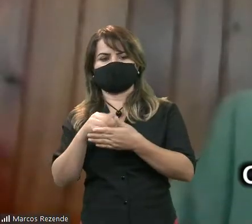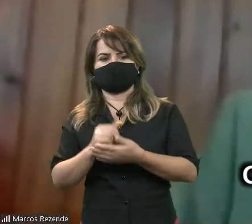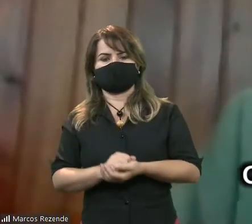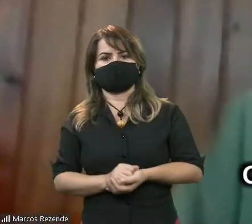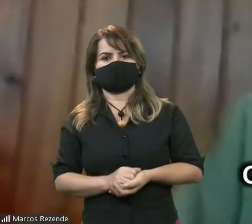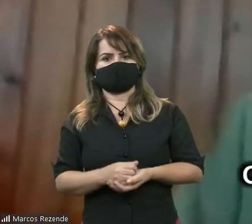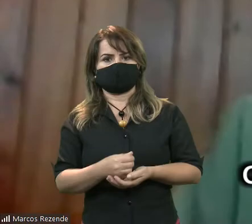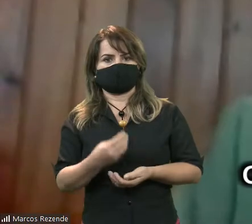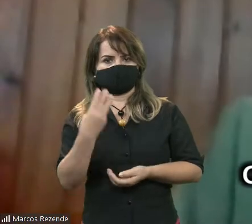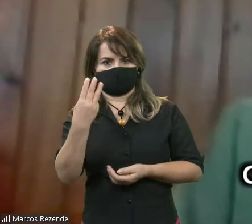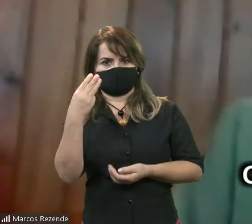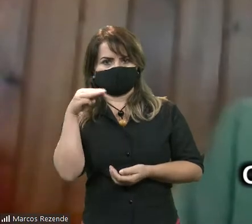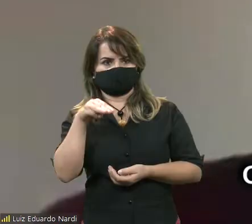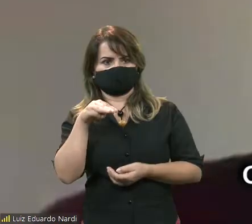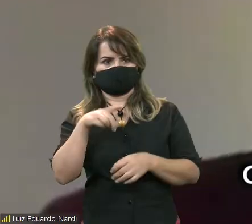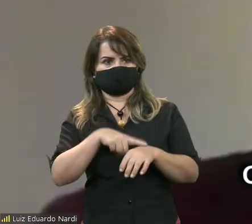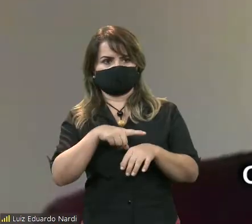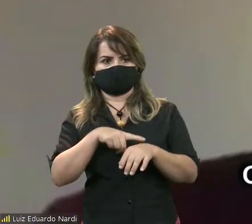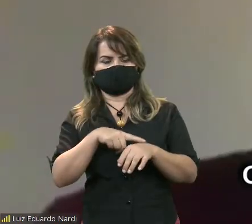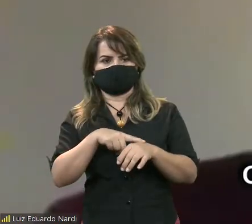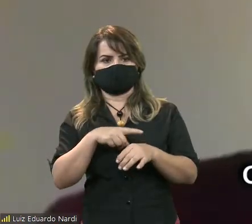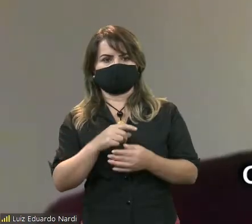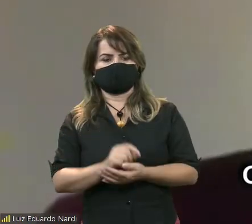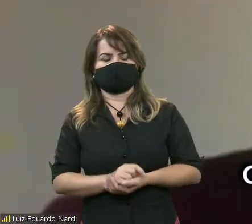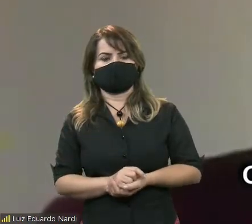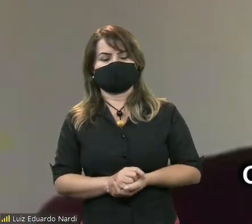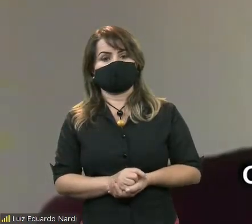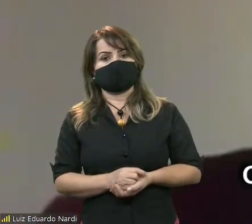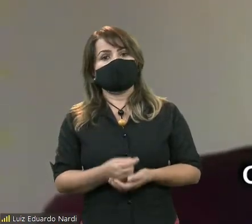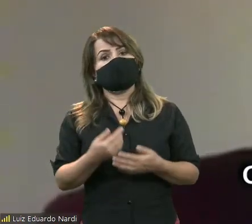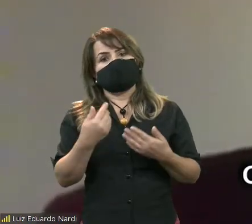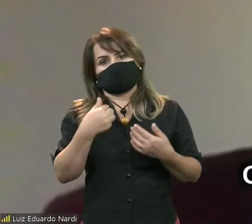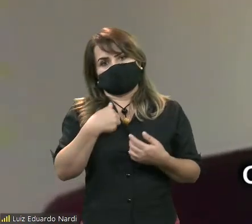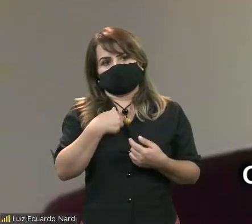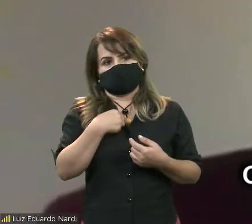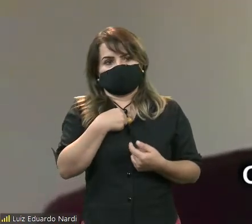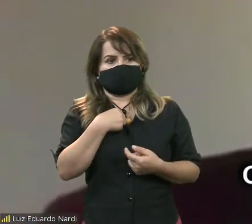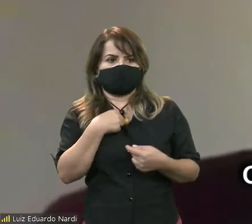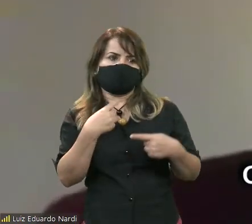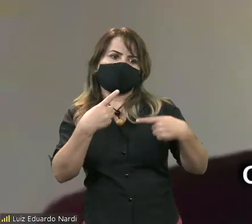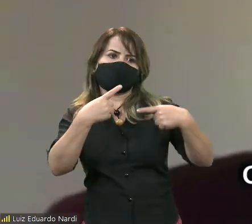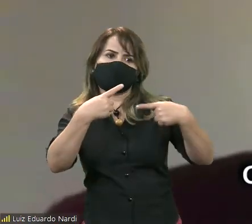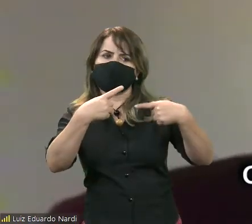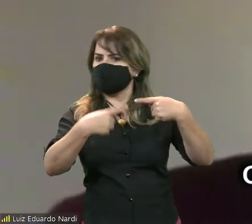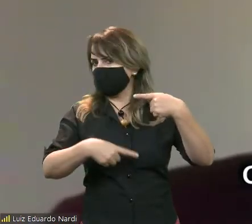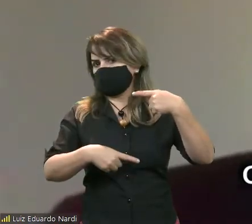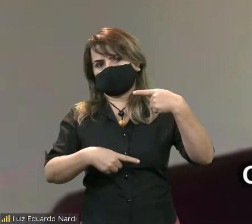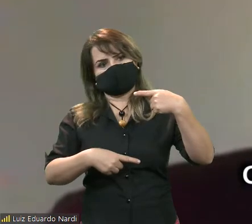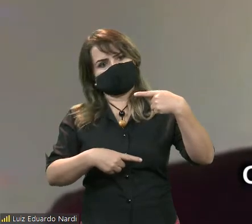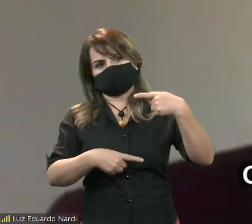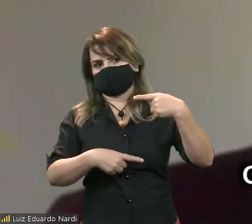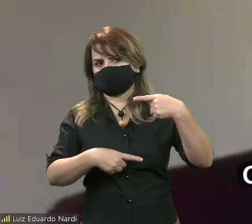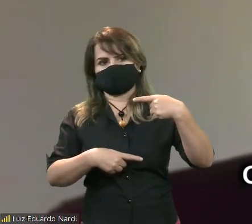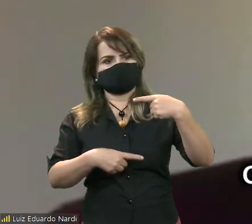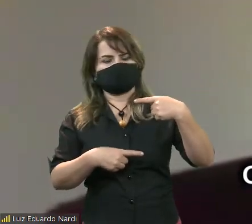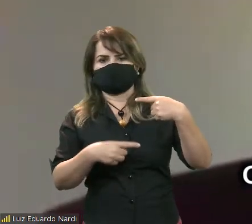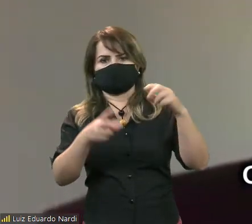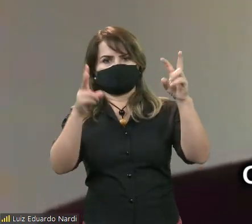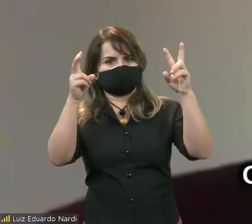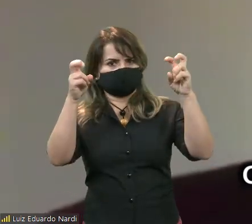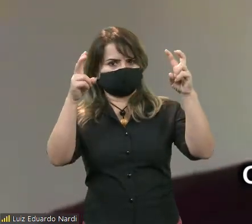três minutos. Eu me permito discordar de algumas questões que foram colocadas. E